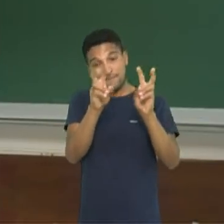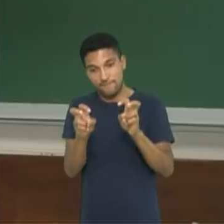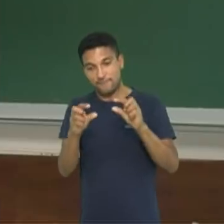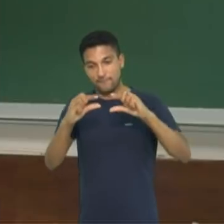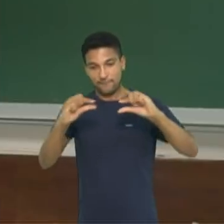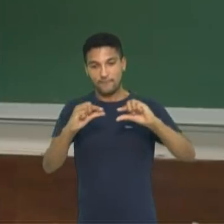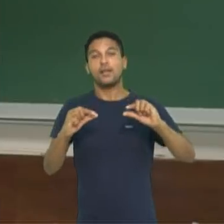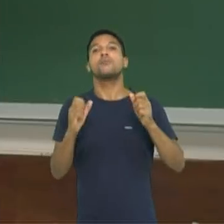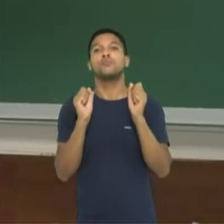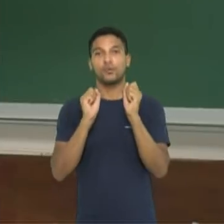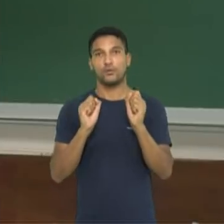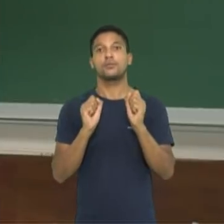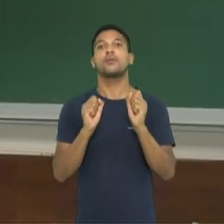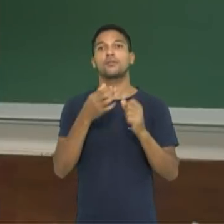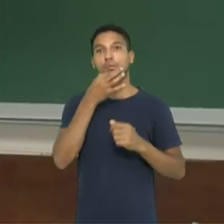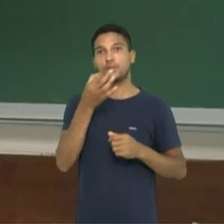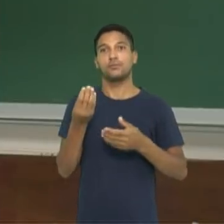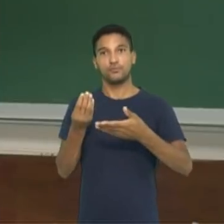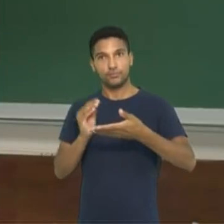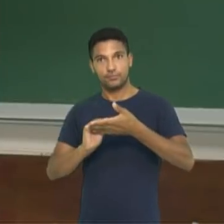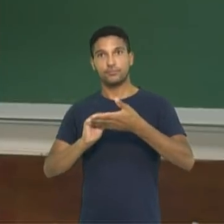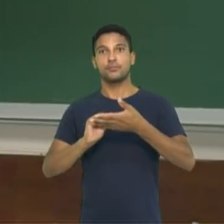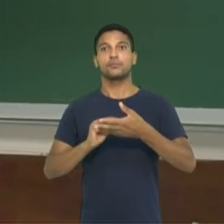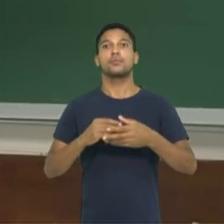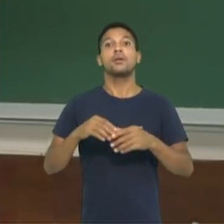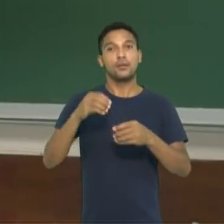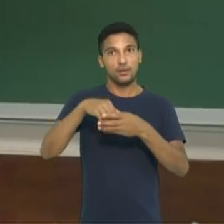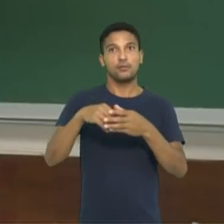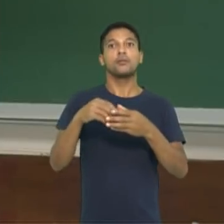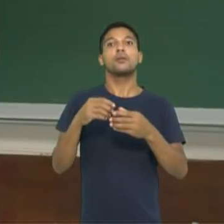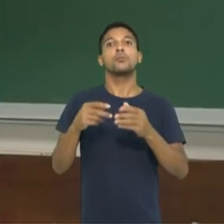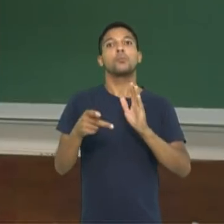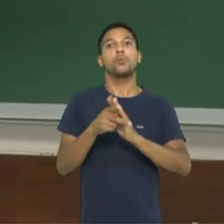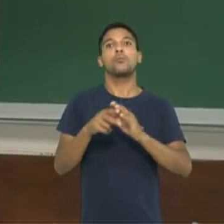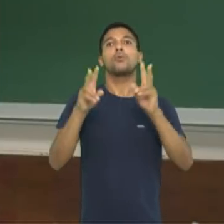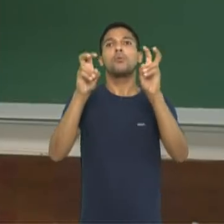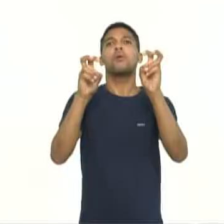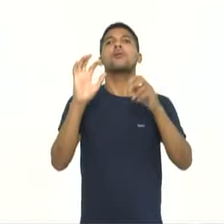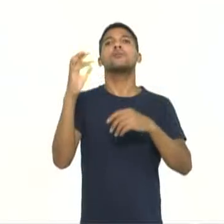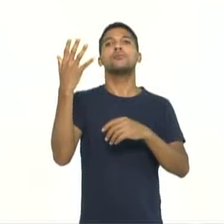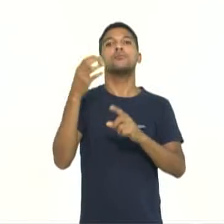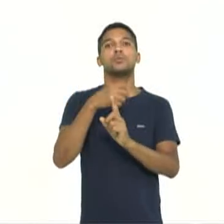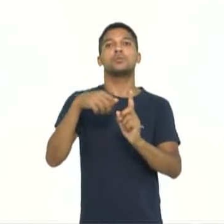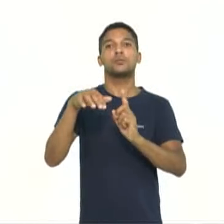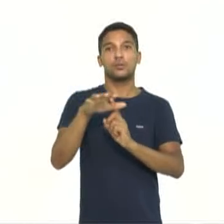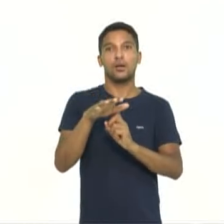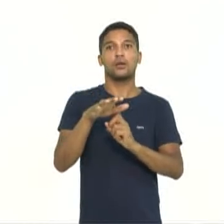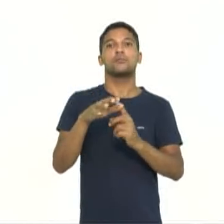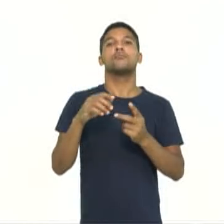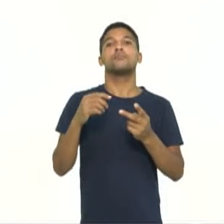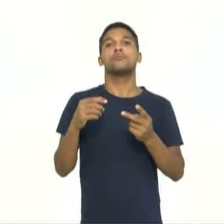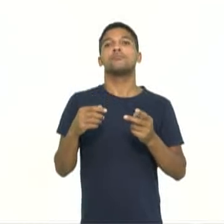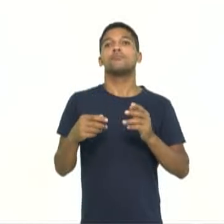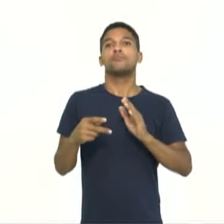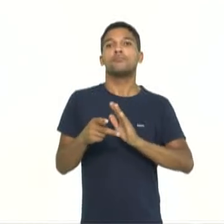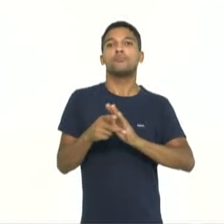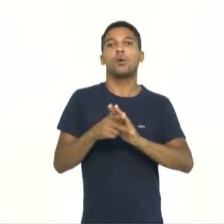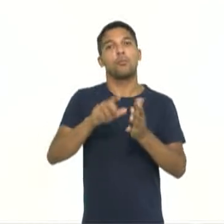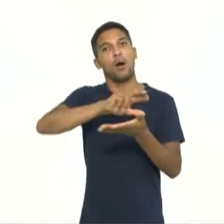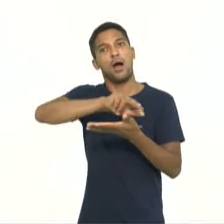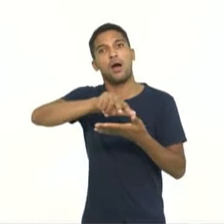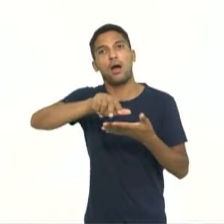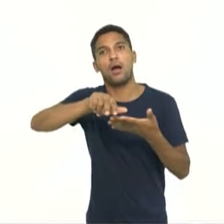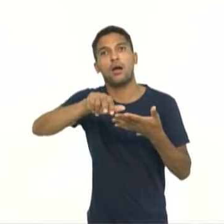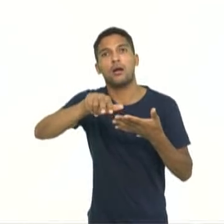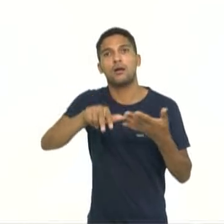dentro de um contexto social, cultural e etc. Também nós temos os tipos, dentre os tipos de reportagem, a que